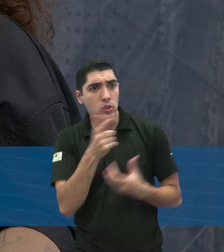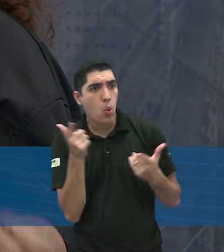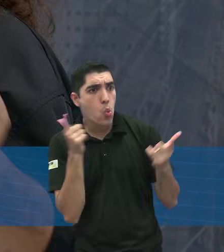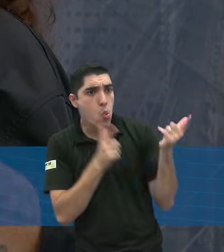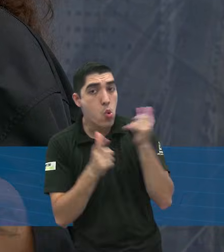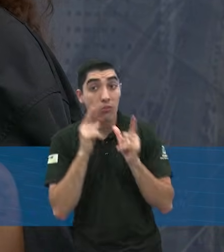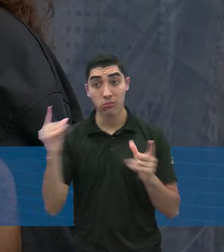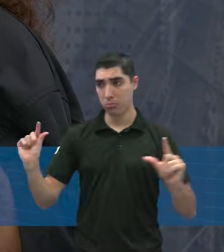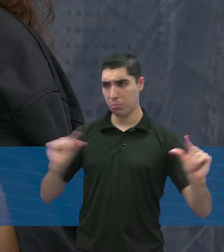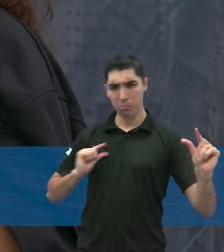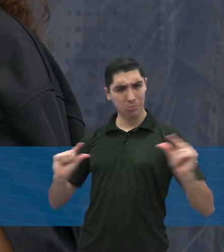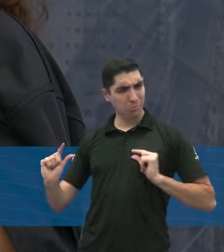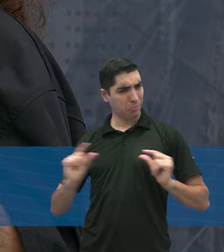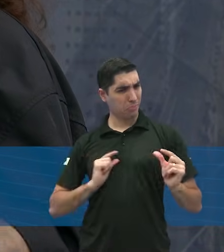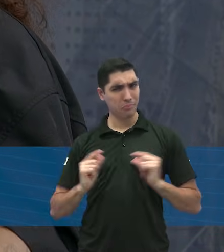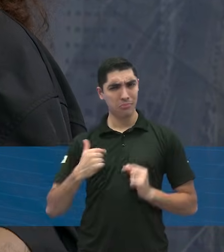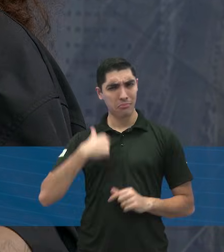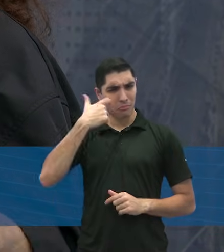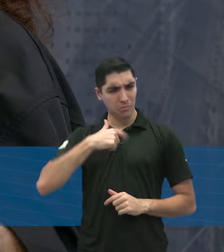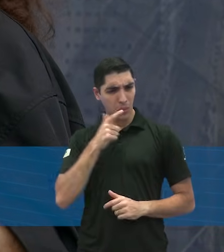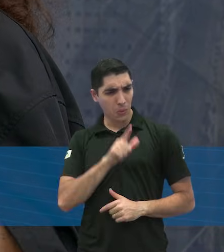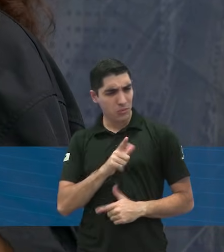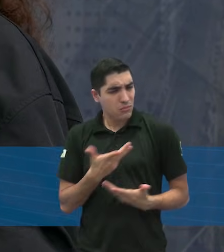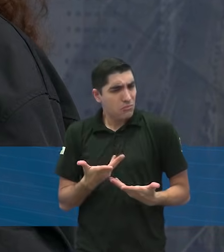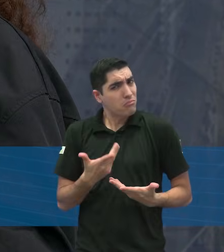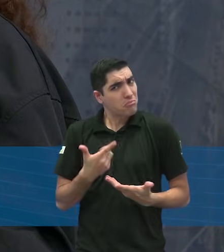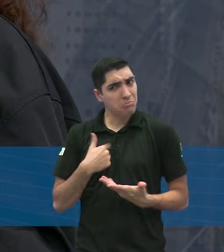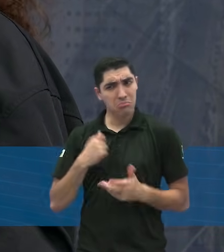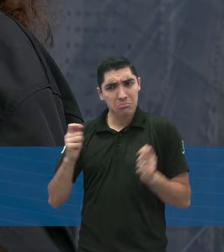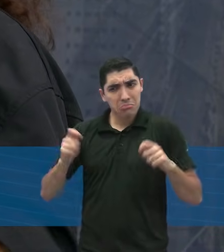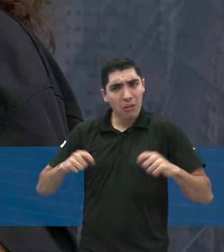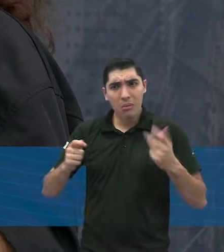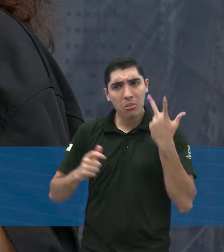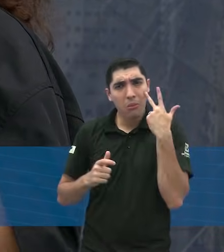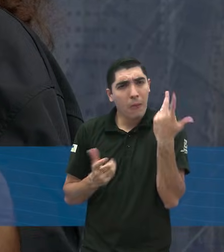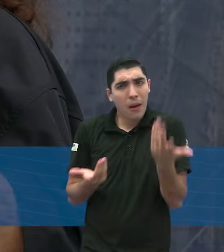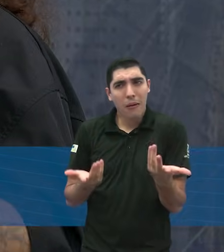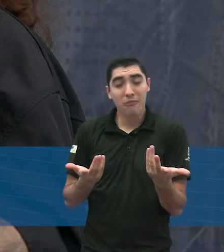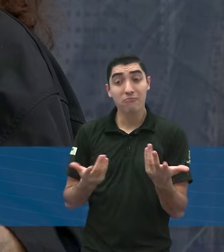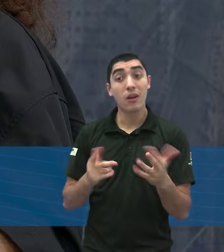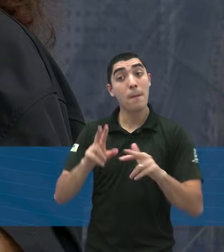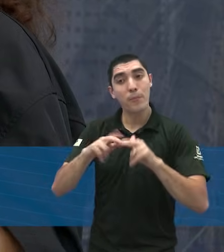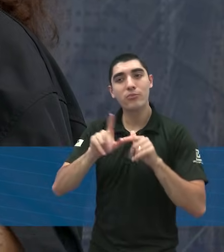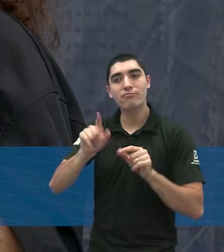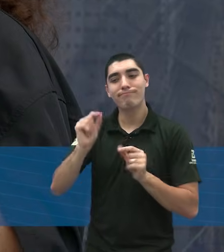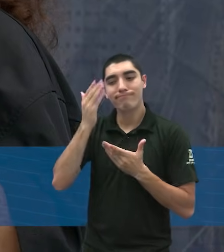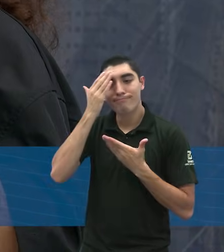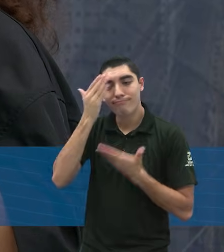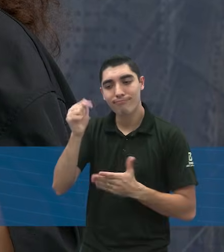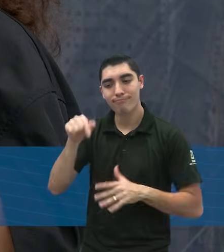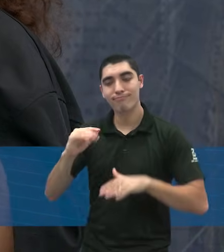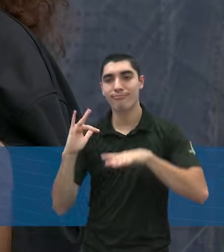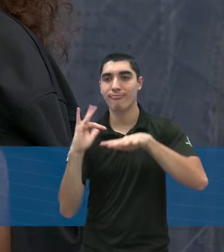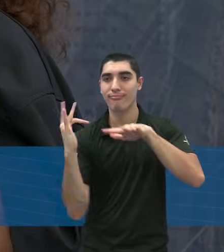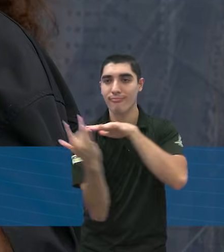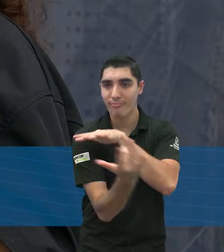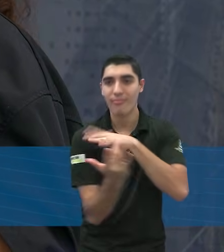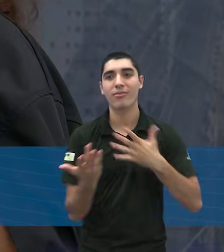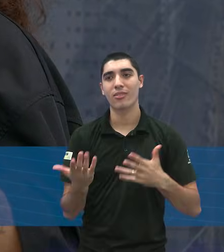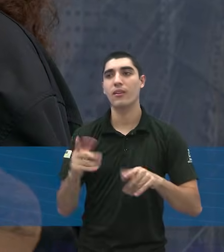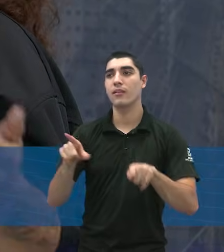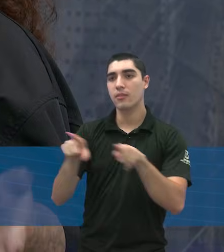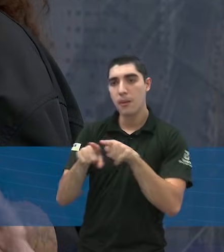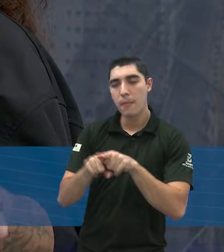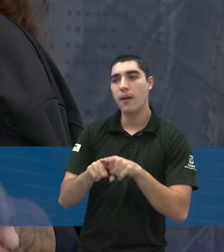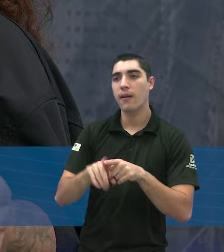alcançável, sendo que sempre foi palpável, mas nunca foi dito. Então, a partir das redes sociais, do cotidiano, tanto de